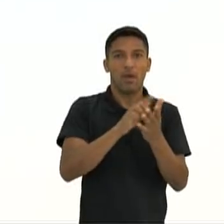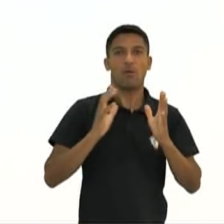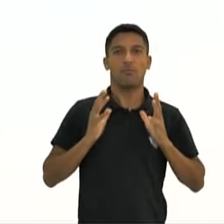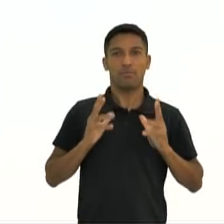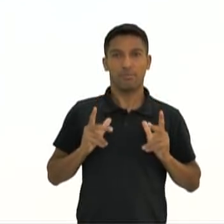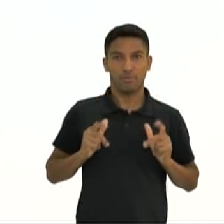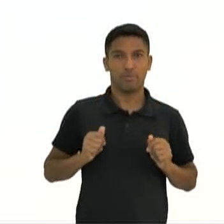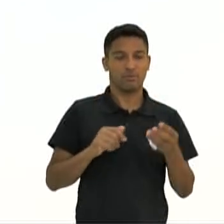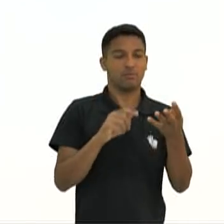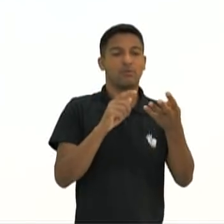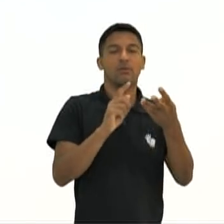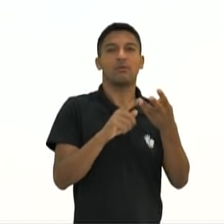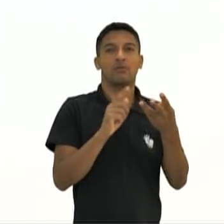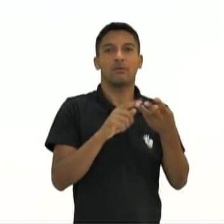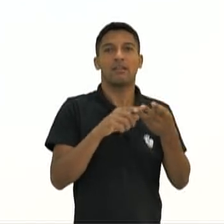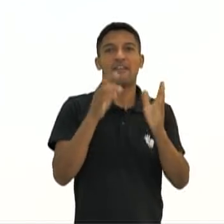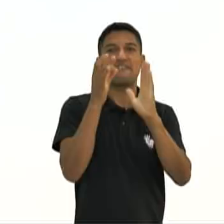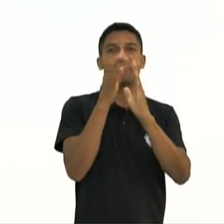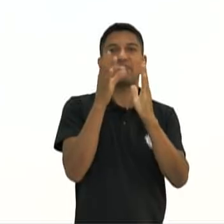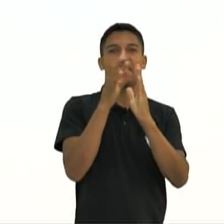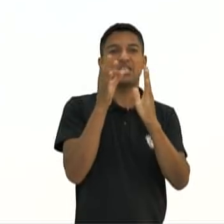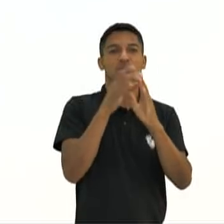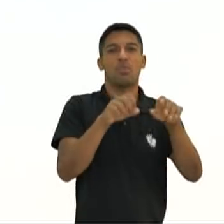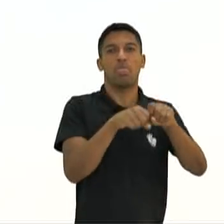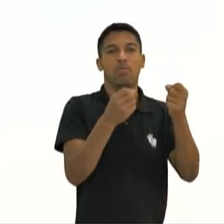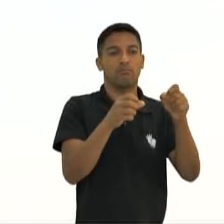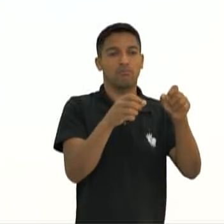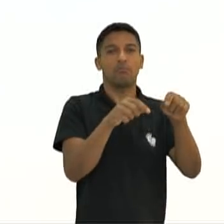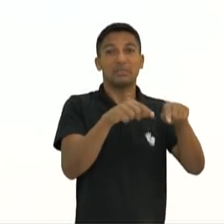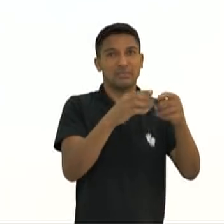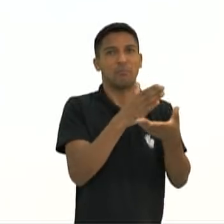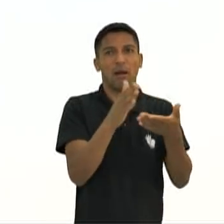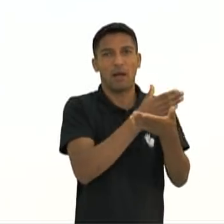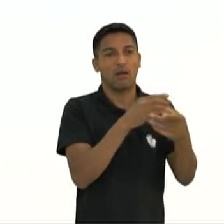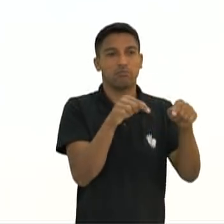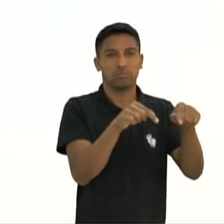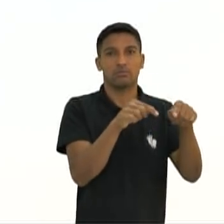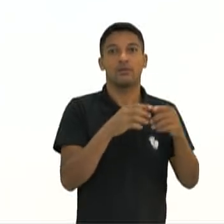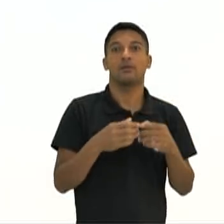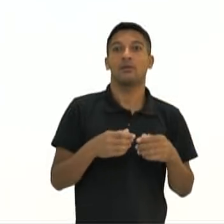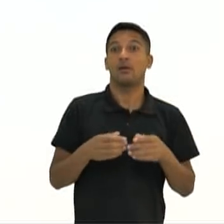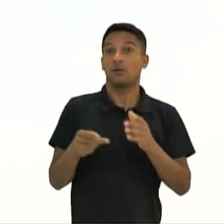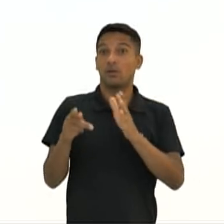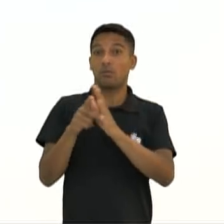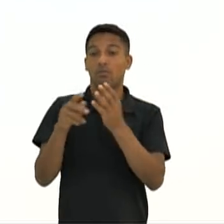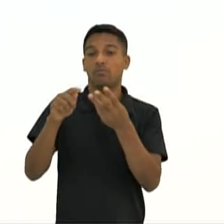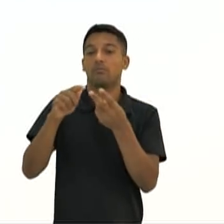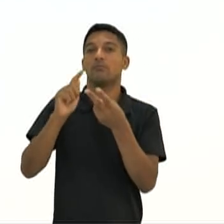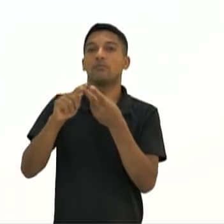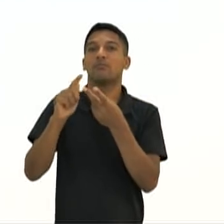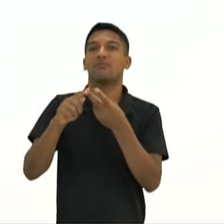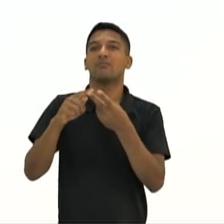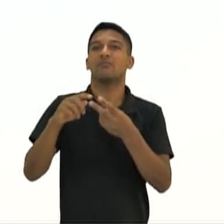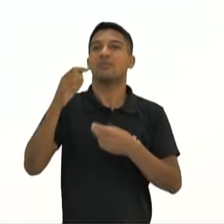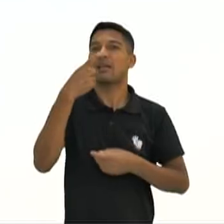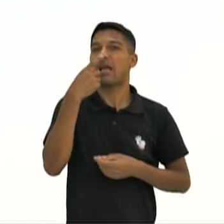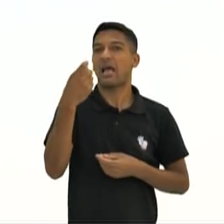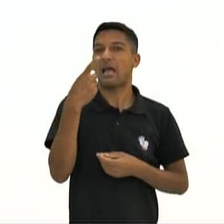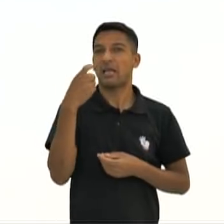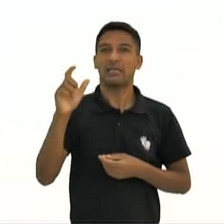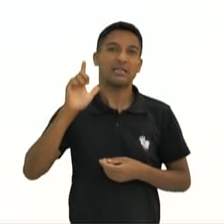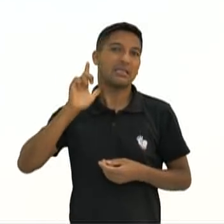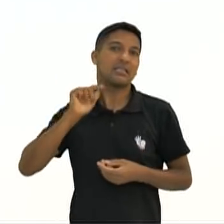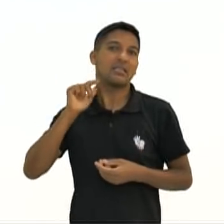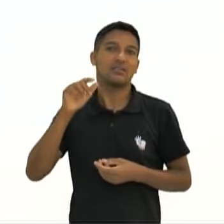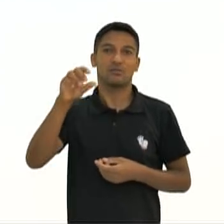colocados à disposição para serem liberados. E o lixo seco, que deve ser separado para proporcionar aquela geração de renda, então,